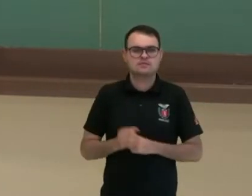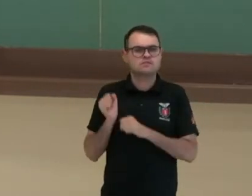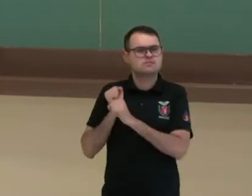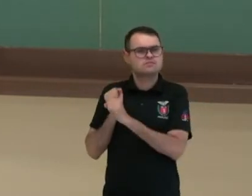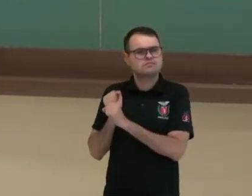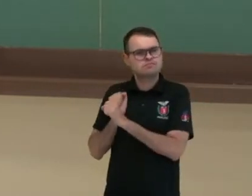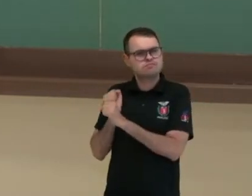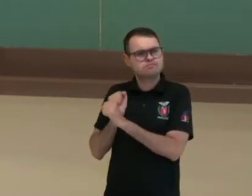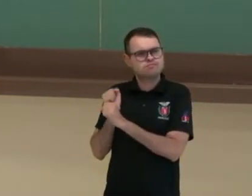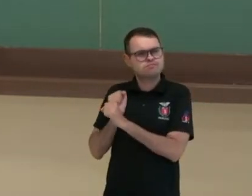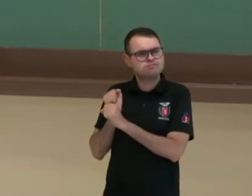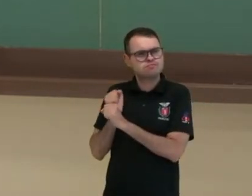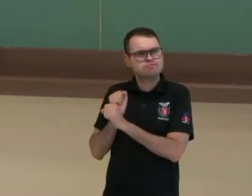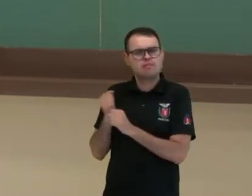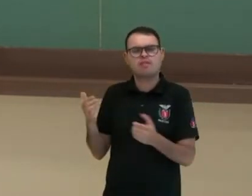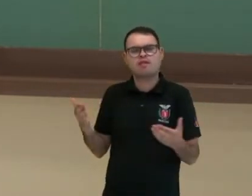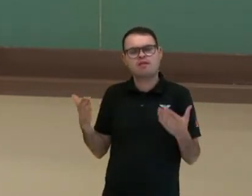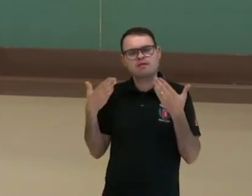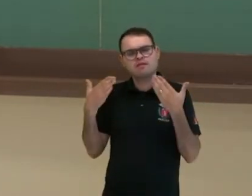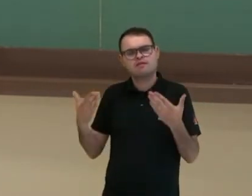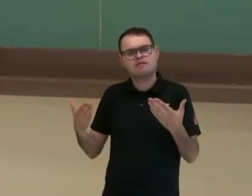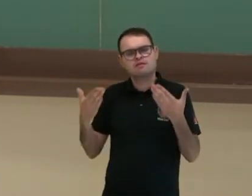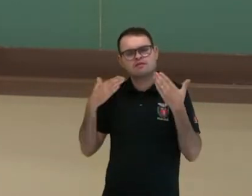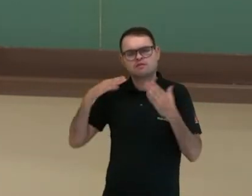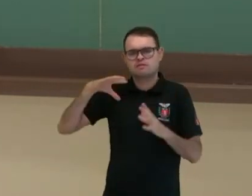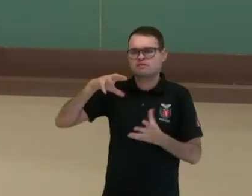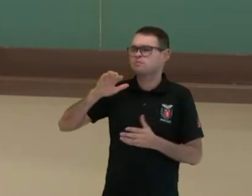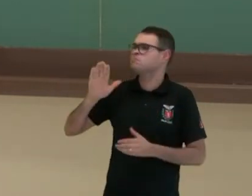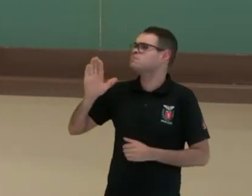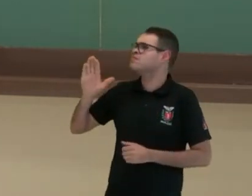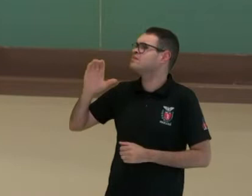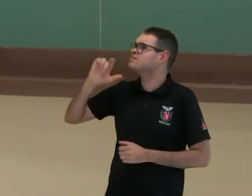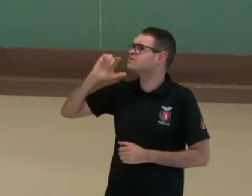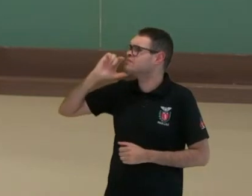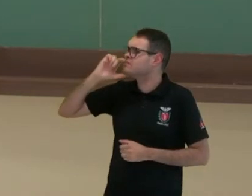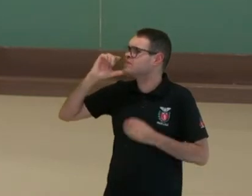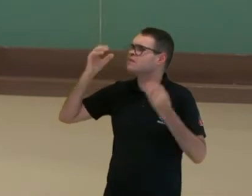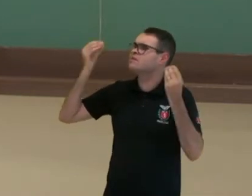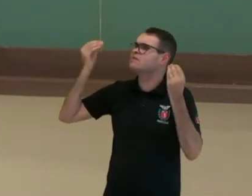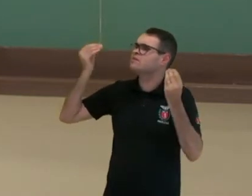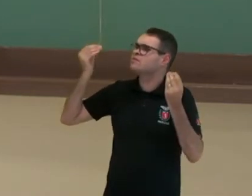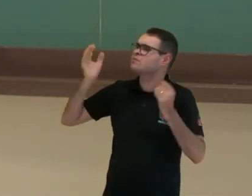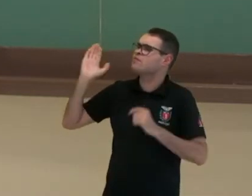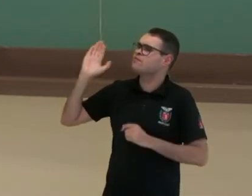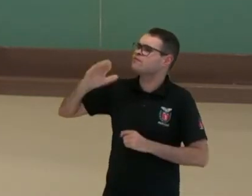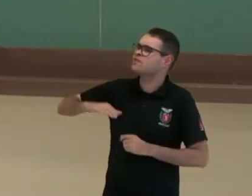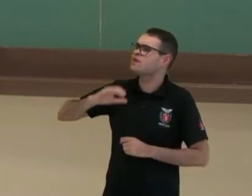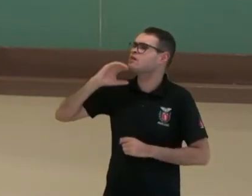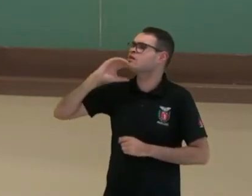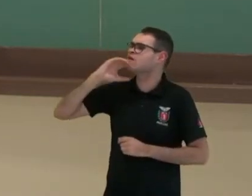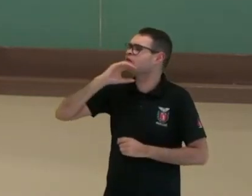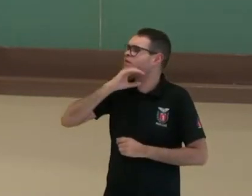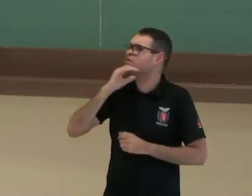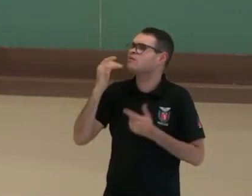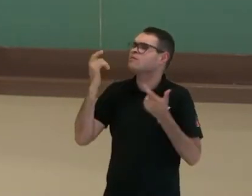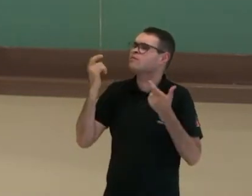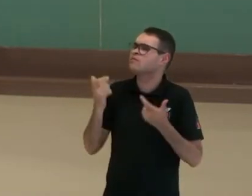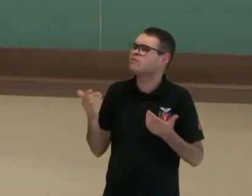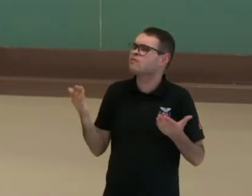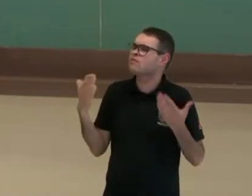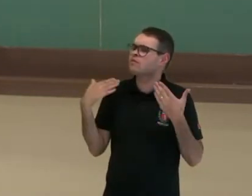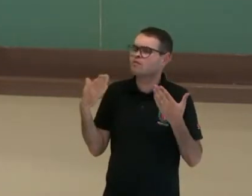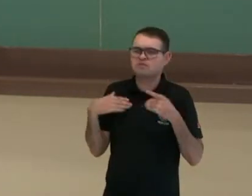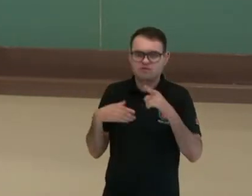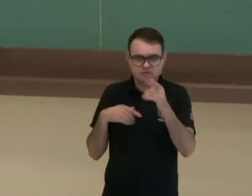um extremo calor em nosso planeta. Mas, Fabiano, da onde vinha esse calor? Você já estudou os